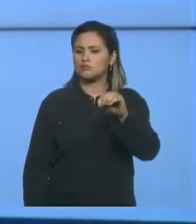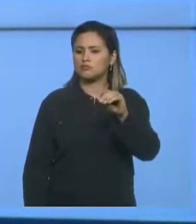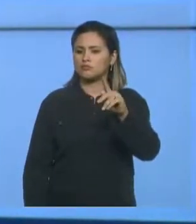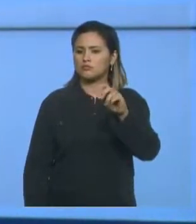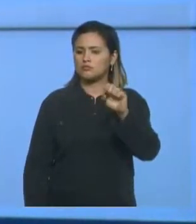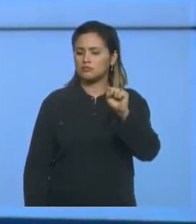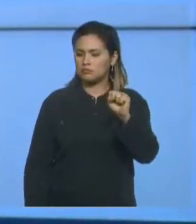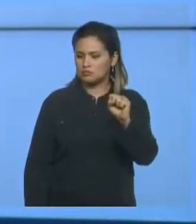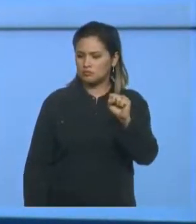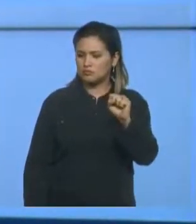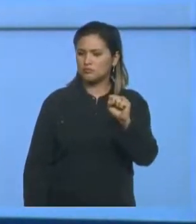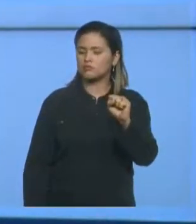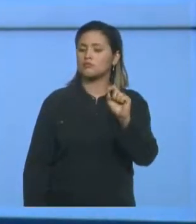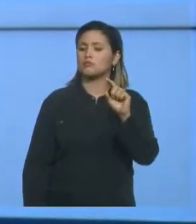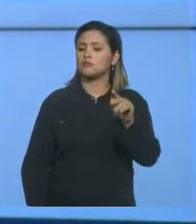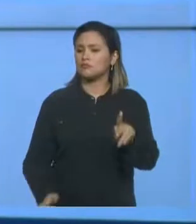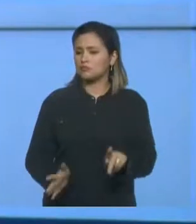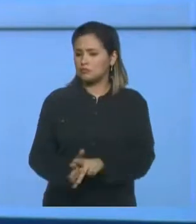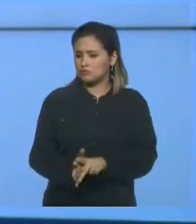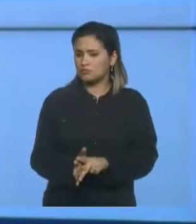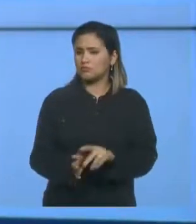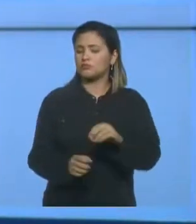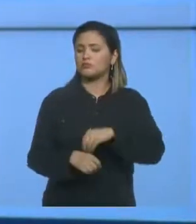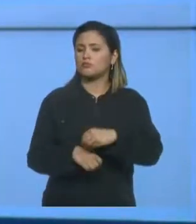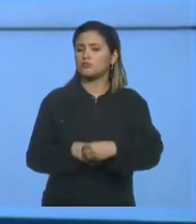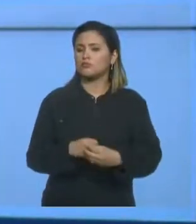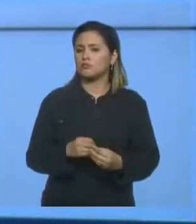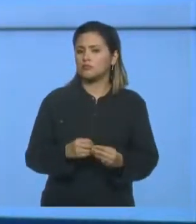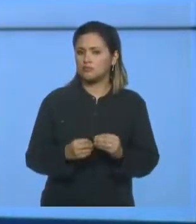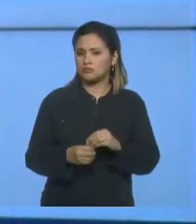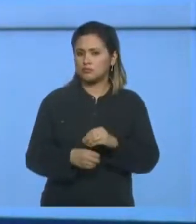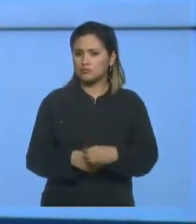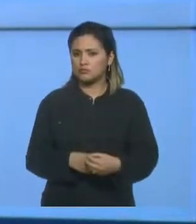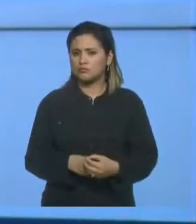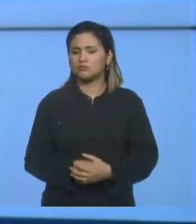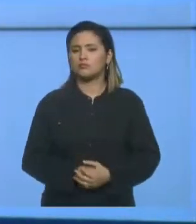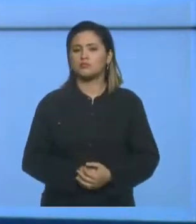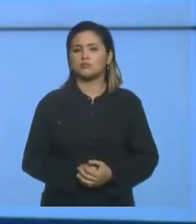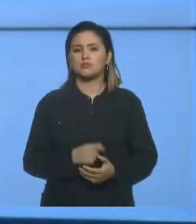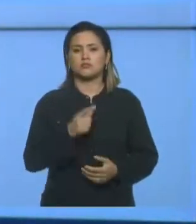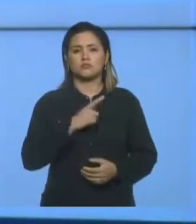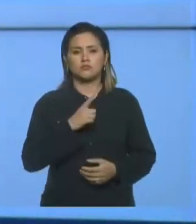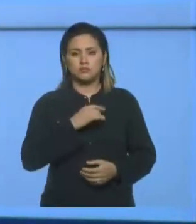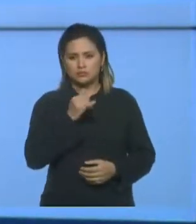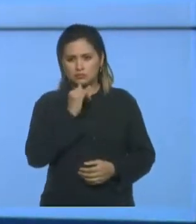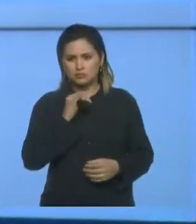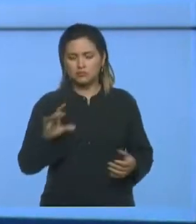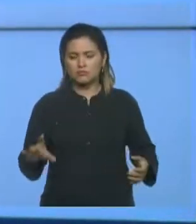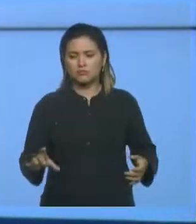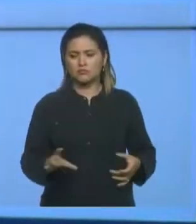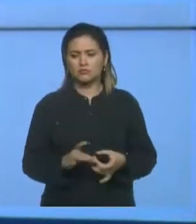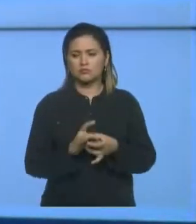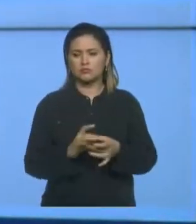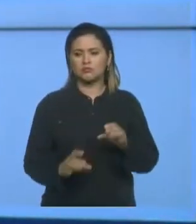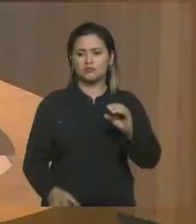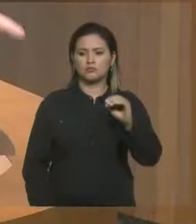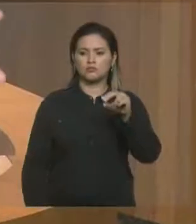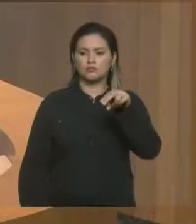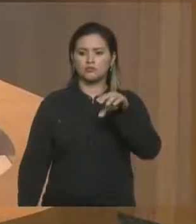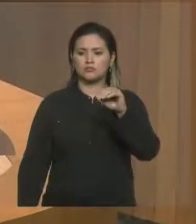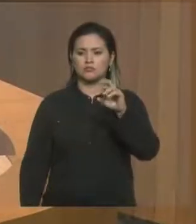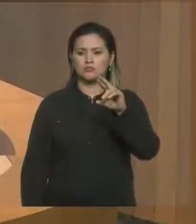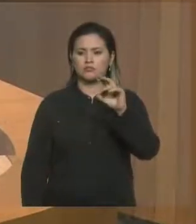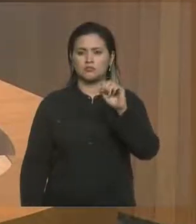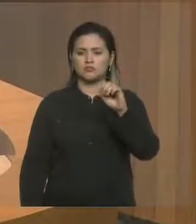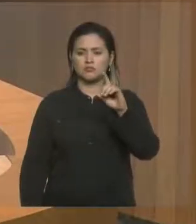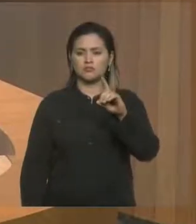Não passou aqui. O Hospital Tarquínio Lopes Filho, que é o Hospital do Câncer. Nós temos, por exemplo, o convênio com a Oncorad em